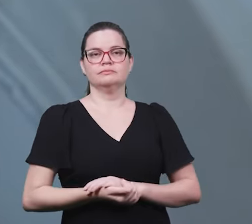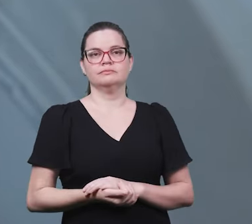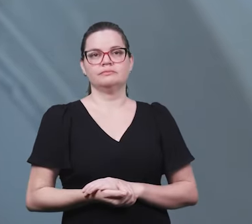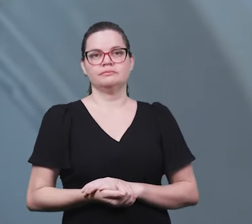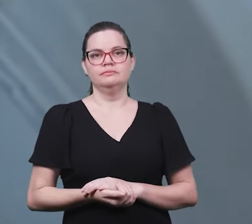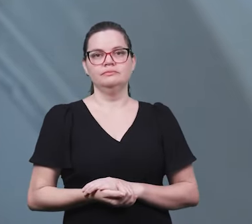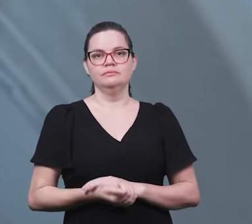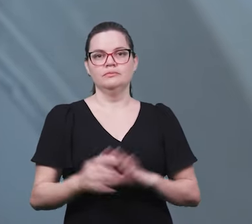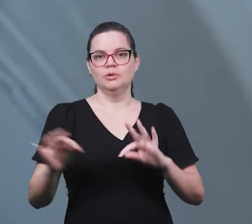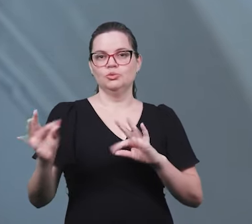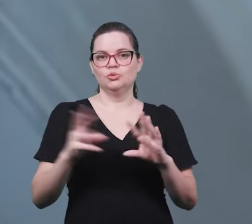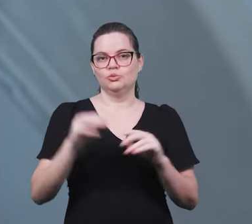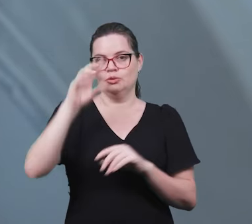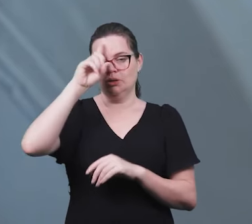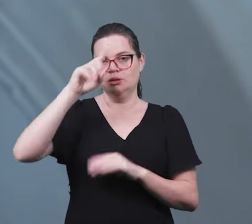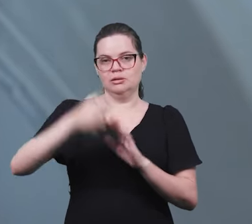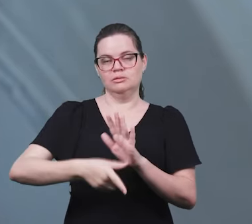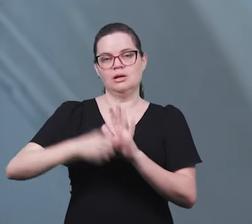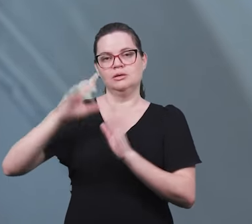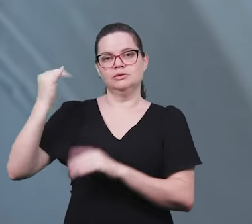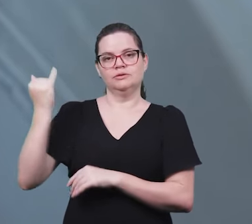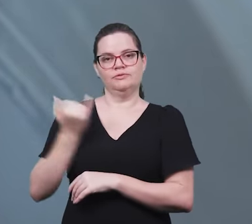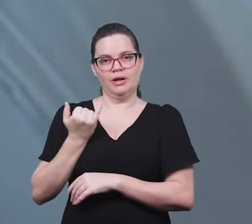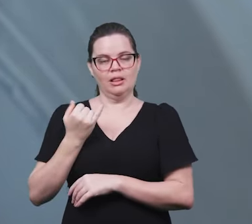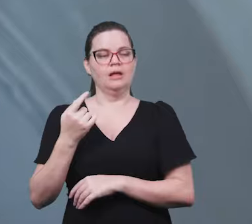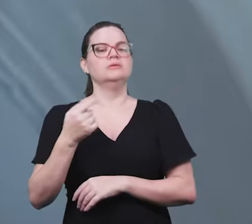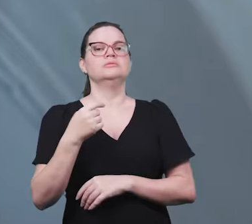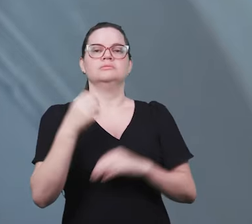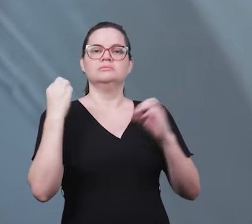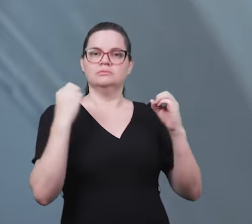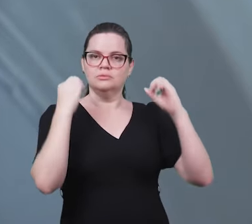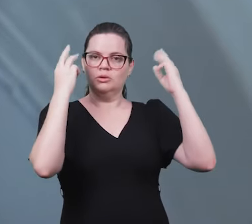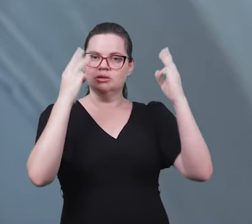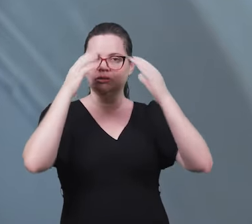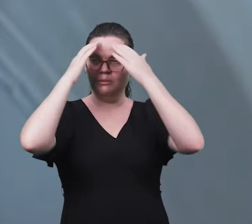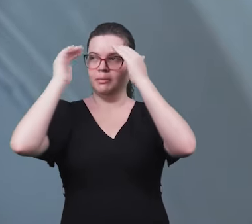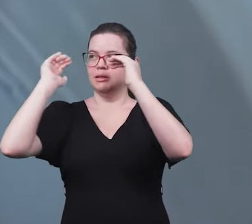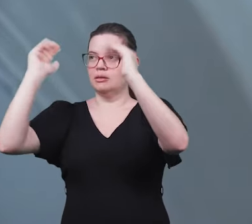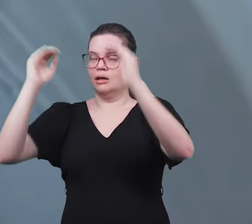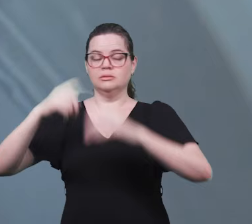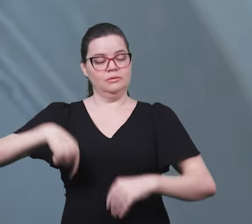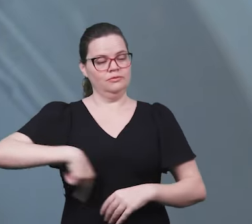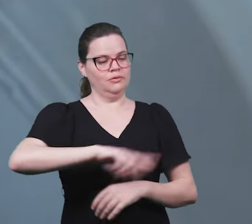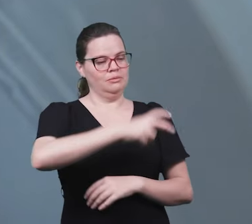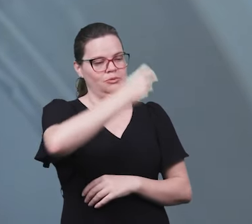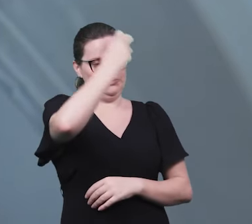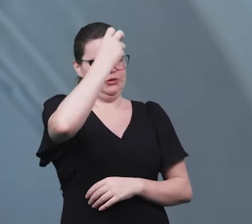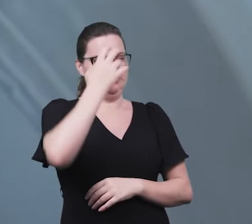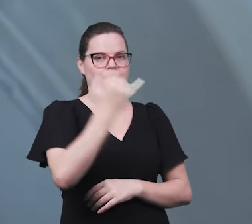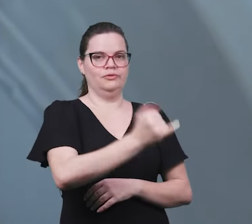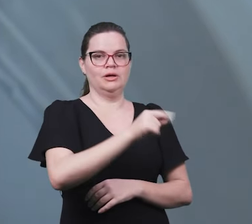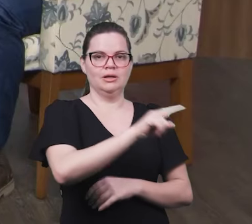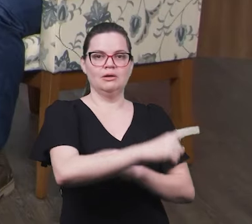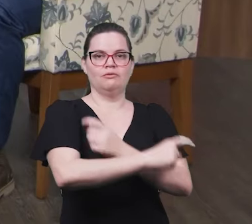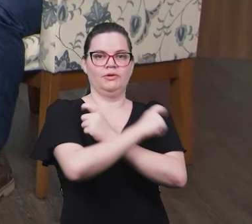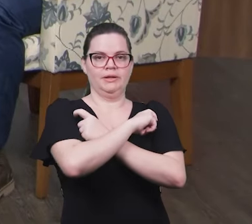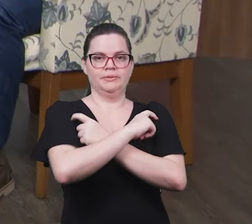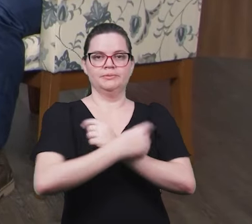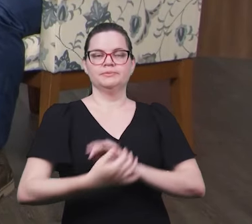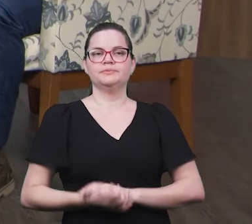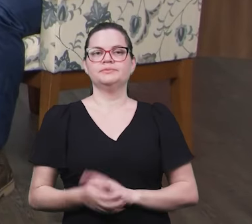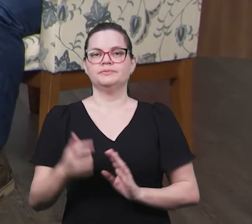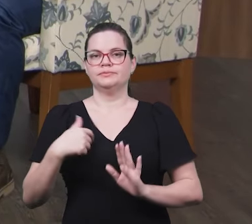que o Senhor lhe ordenara que fosse feito. E, pastor, eu gostaria de ler um texto que está